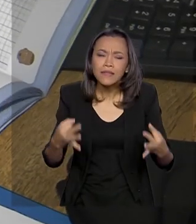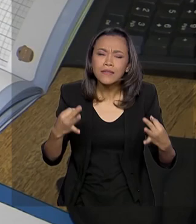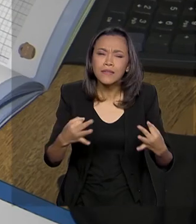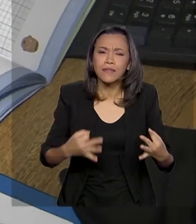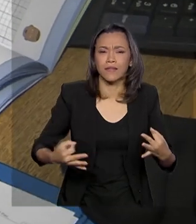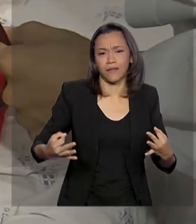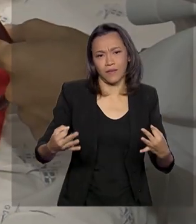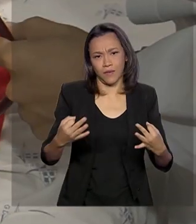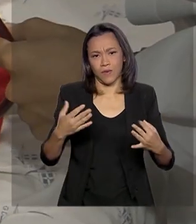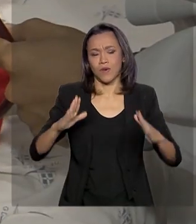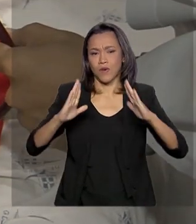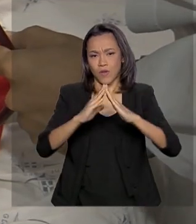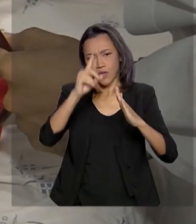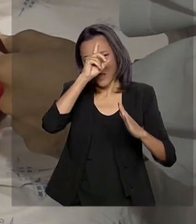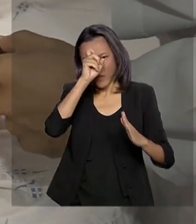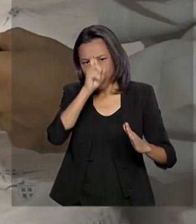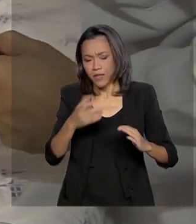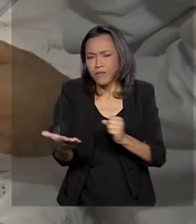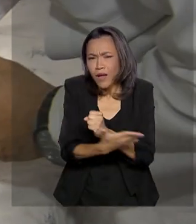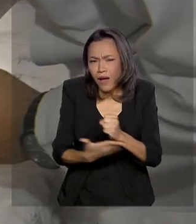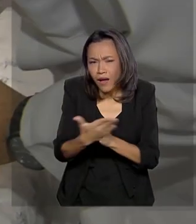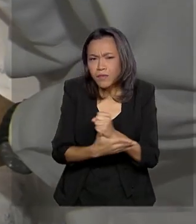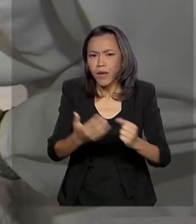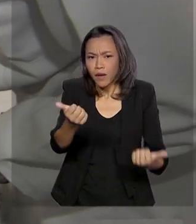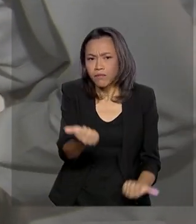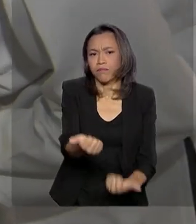e hospitalar para reforçar as ações contra o vírus